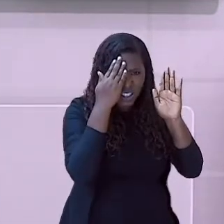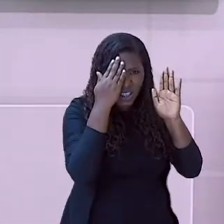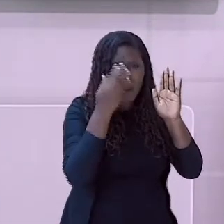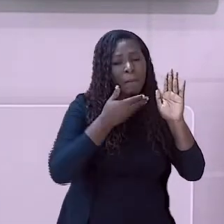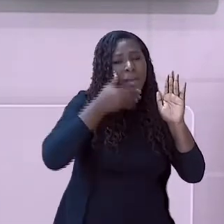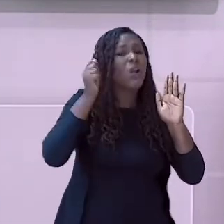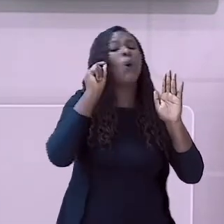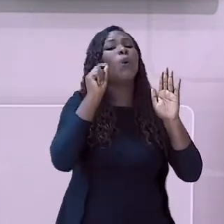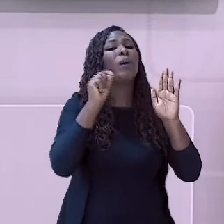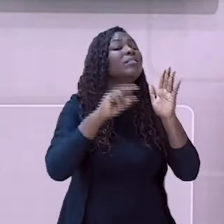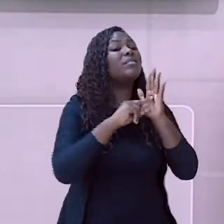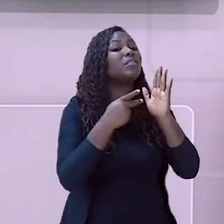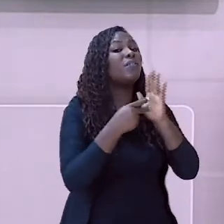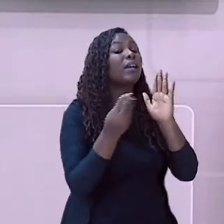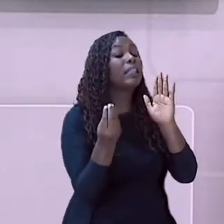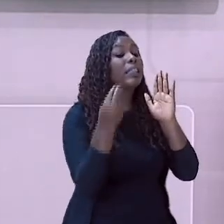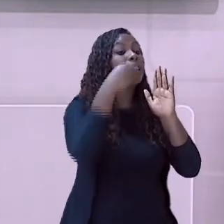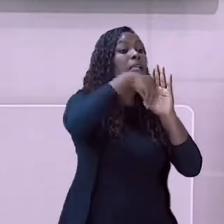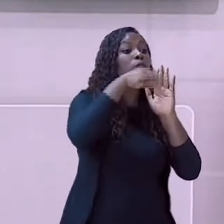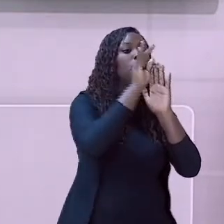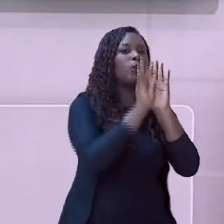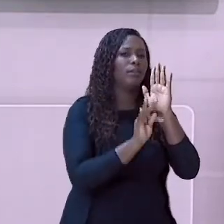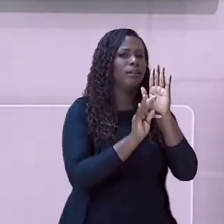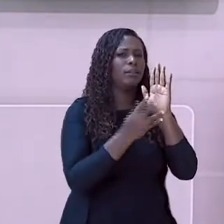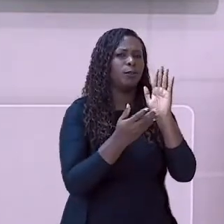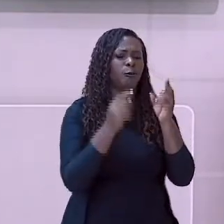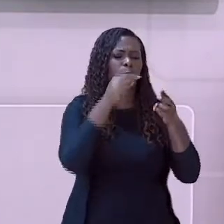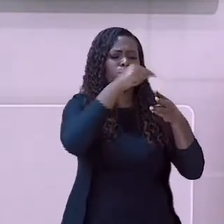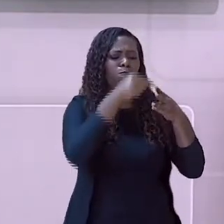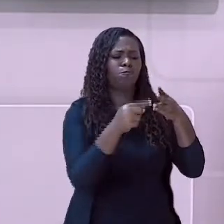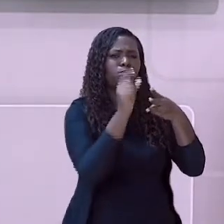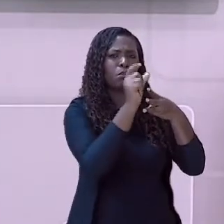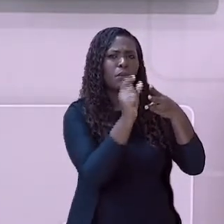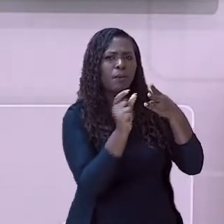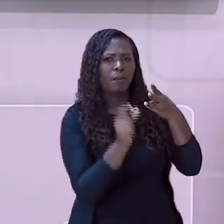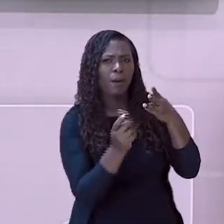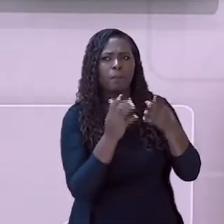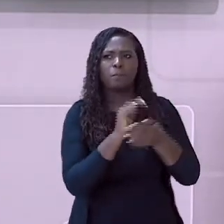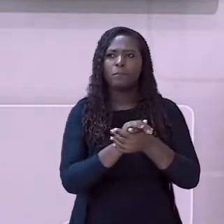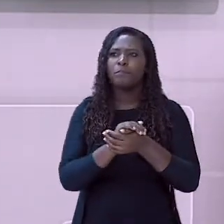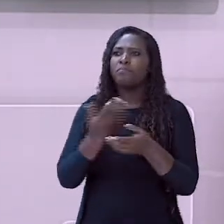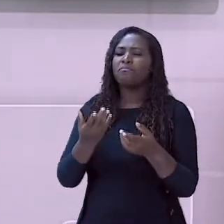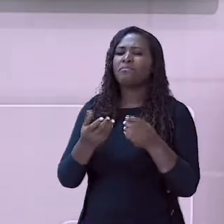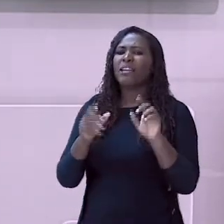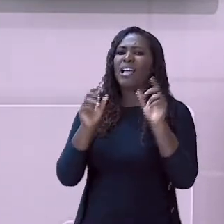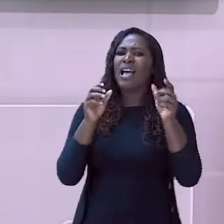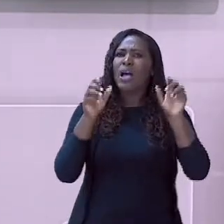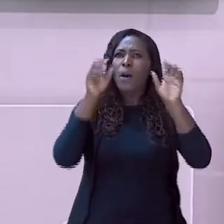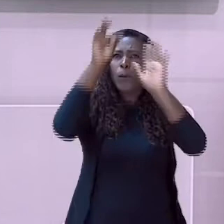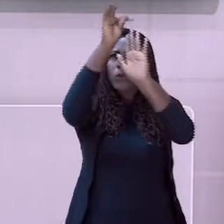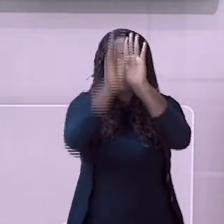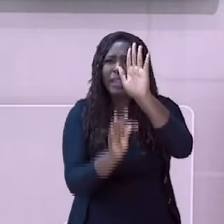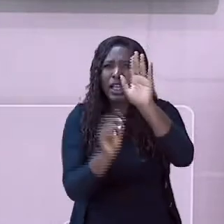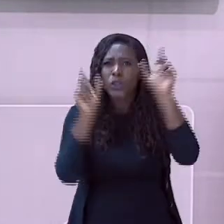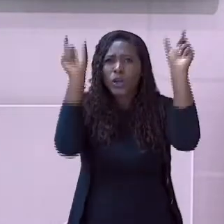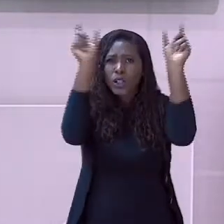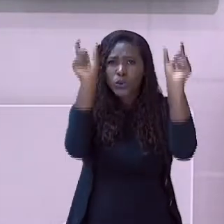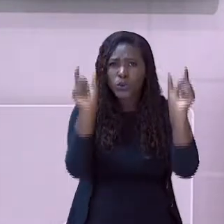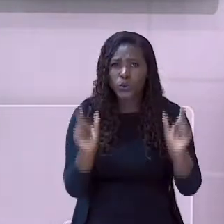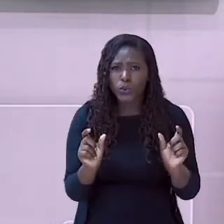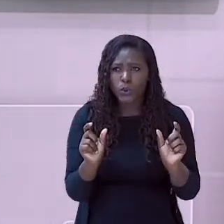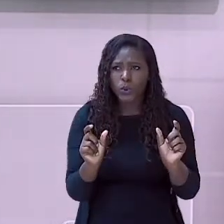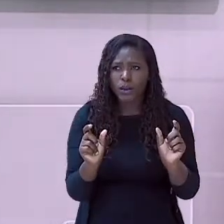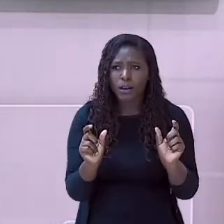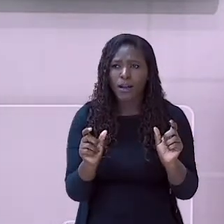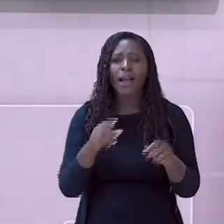palavras dentro de um texto? A estrutura do texto é a introdução, o desenvolvimento e a conclusão,